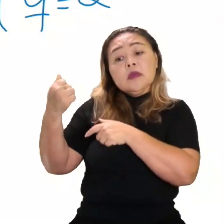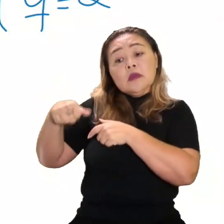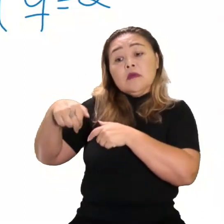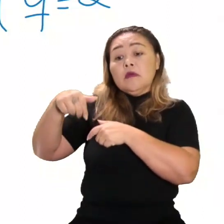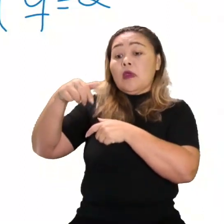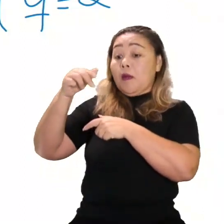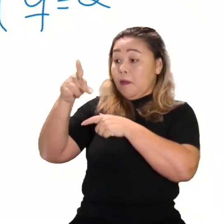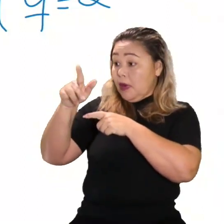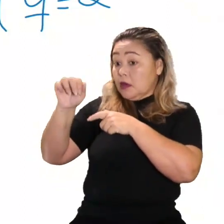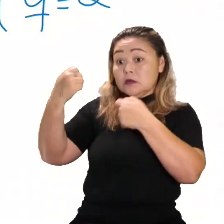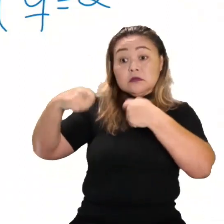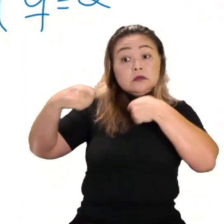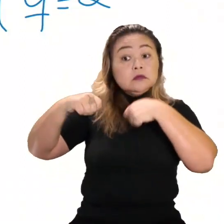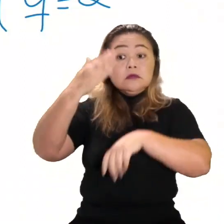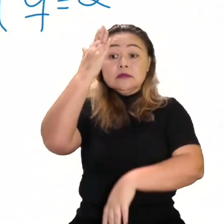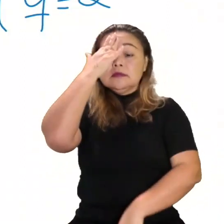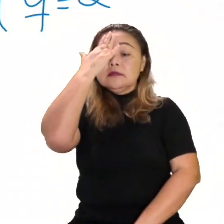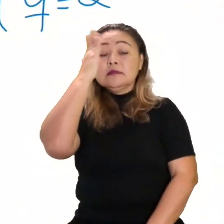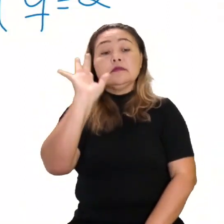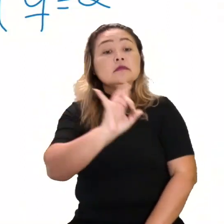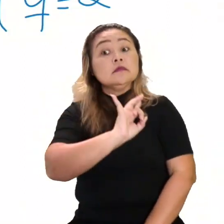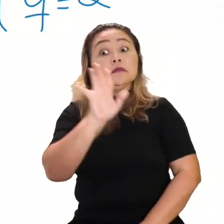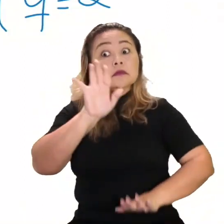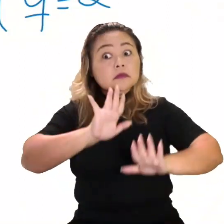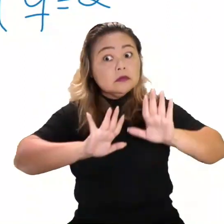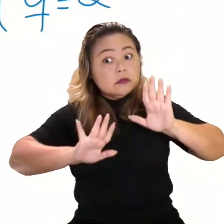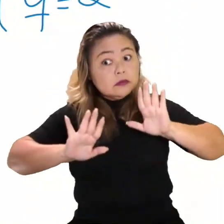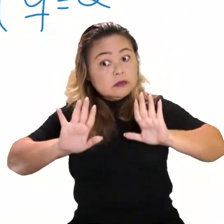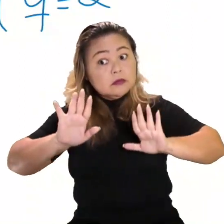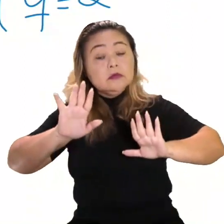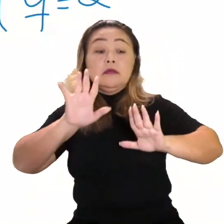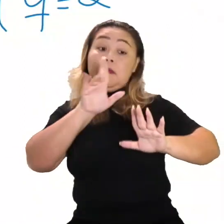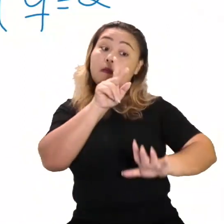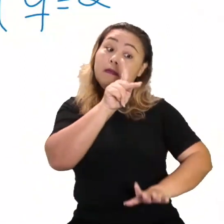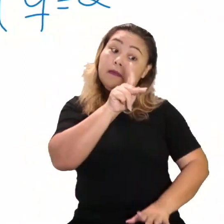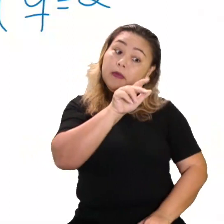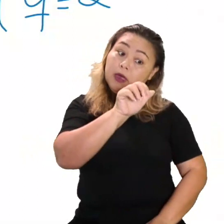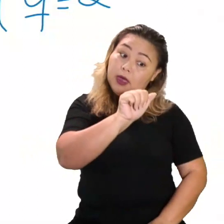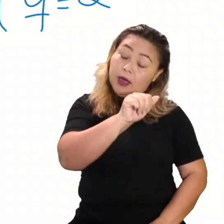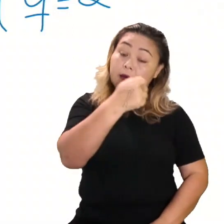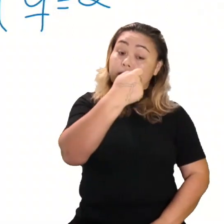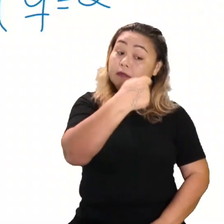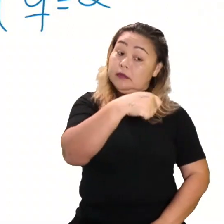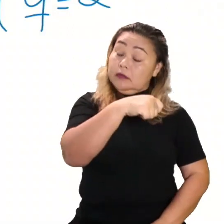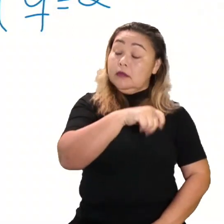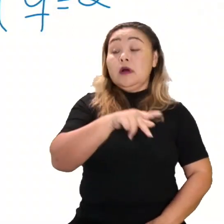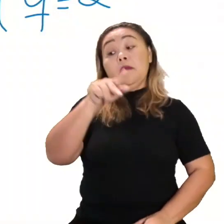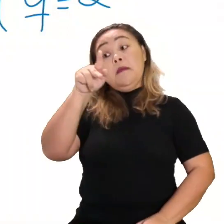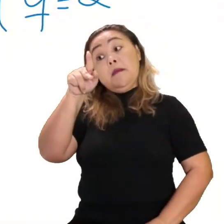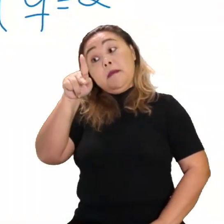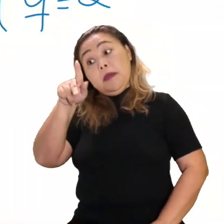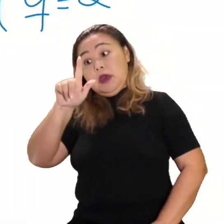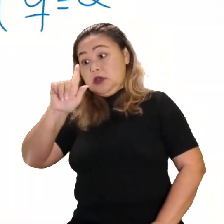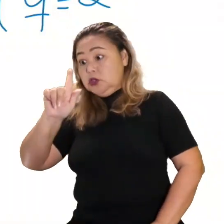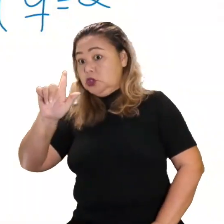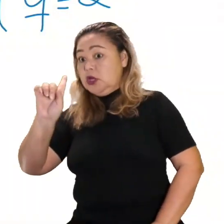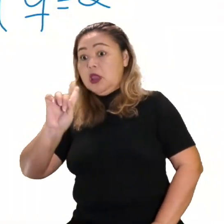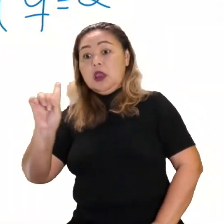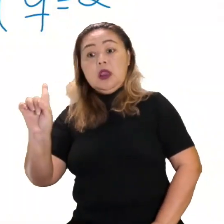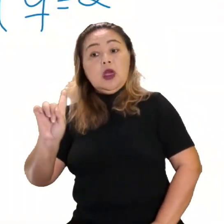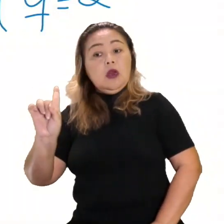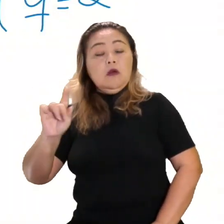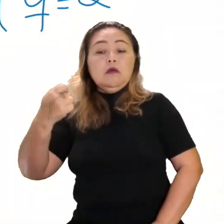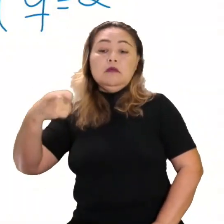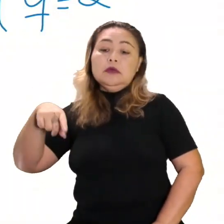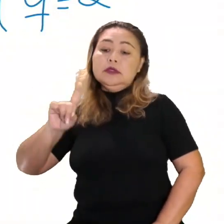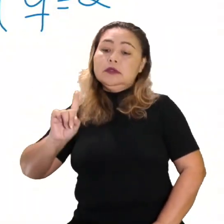PG não precisa. Só cuidado. A PA precisa. A PG não precisa. Então vamos